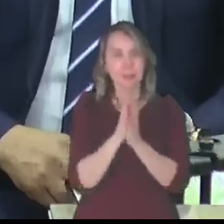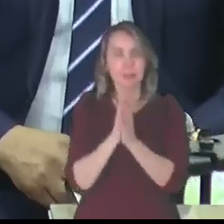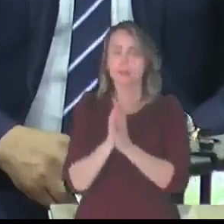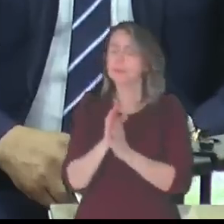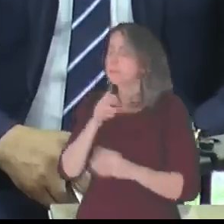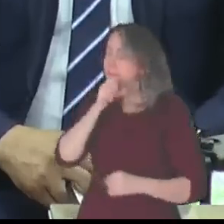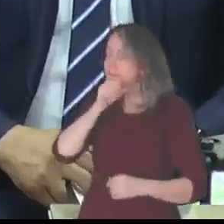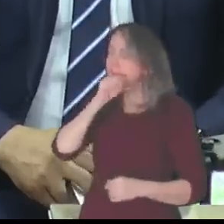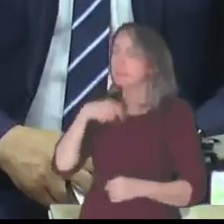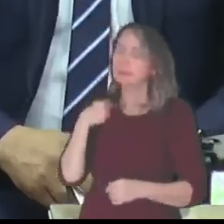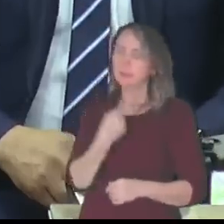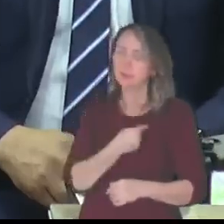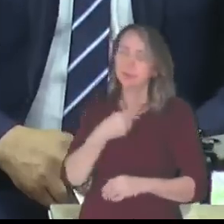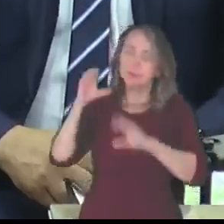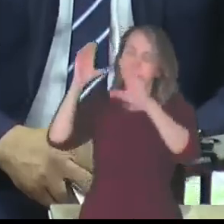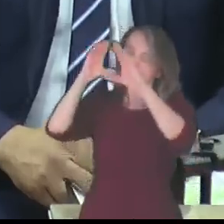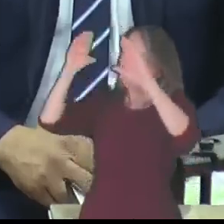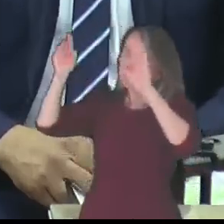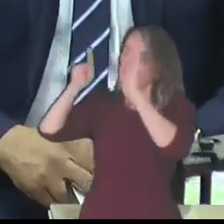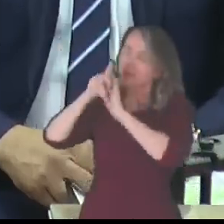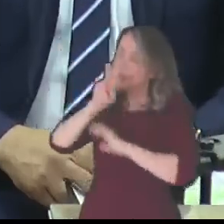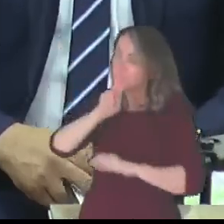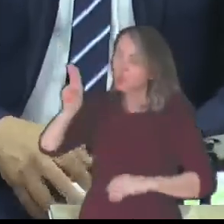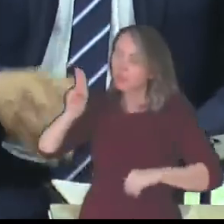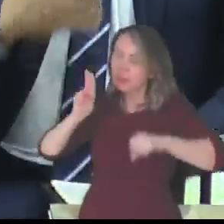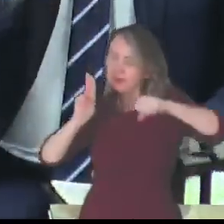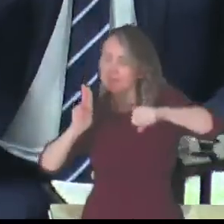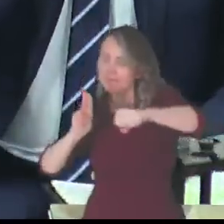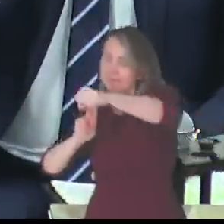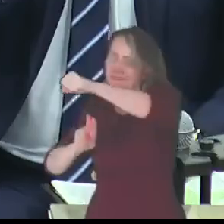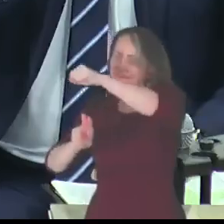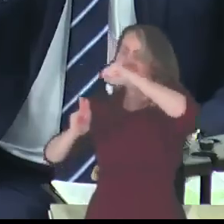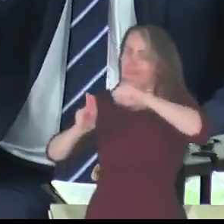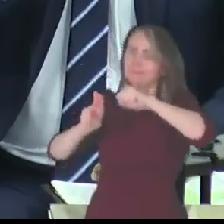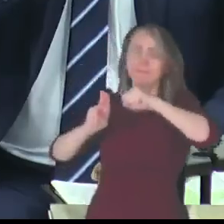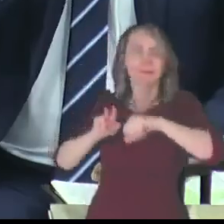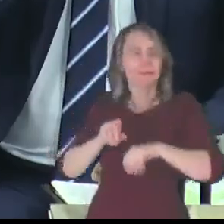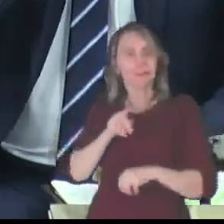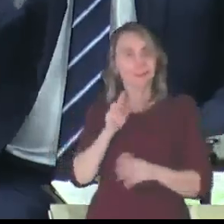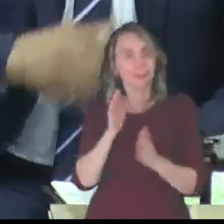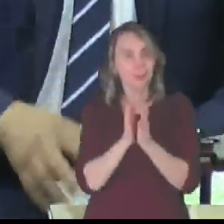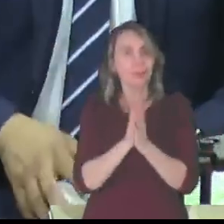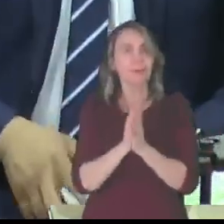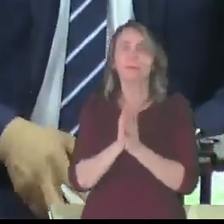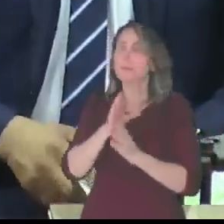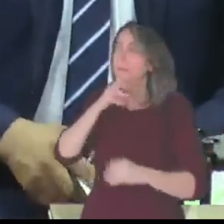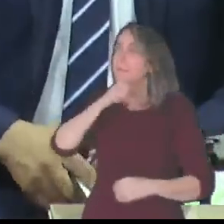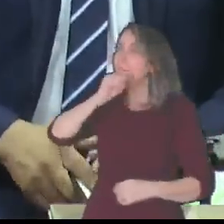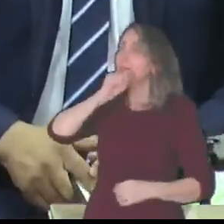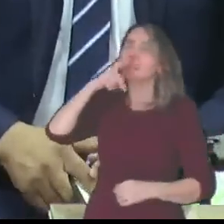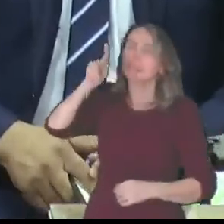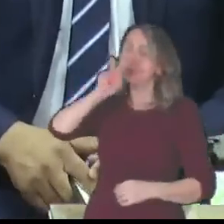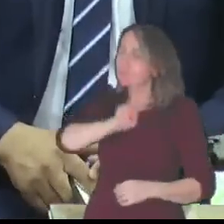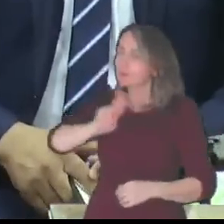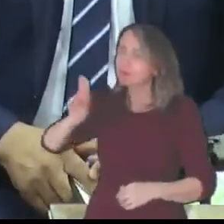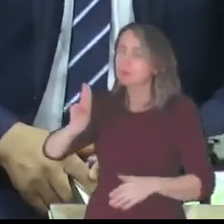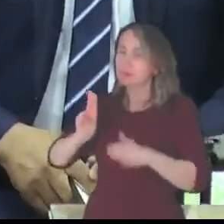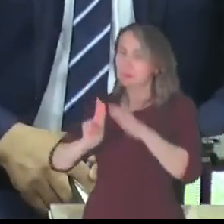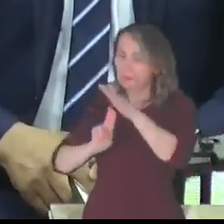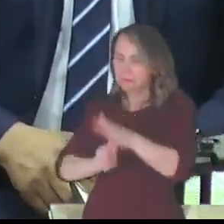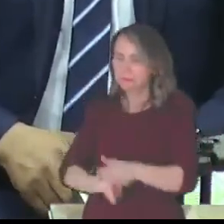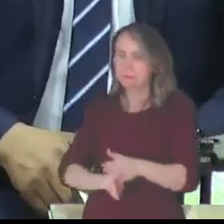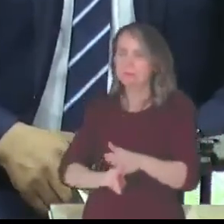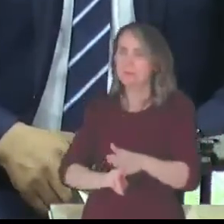que estais no céu santificado seja o teu nome pai eu peço que o teu nome seja honrado pai o teu nome tá sendo pisado